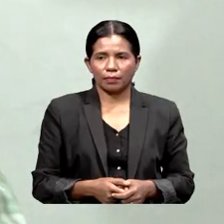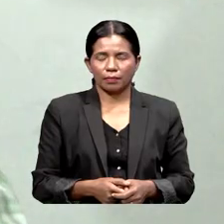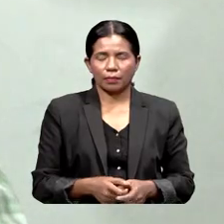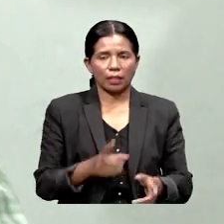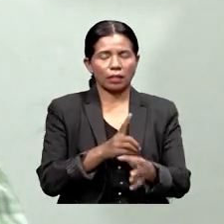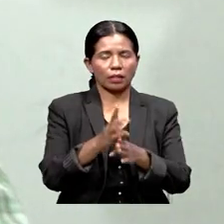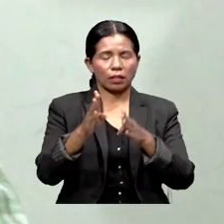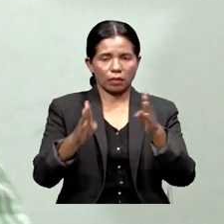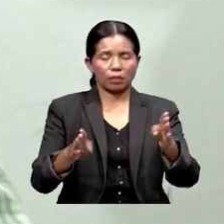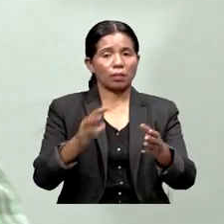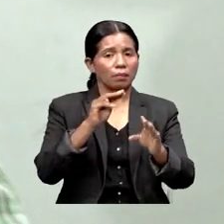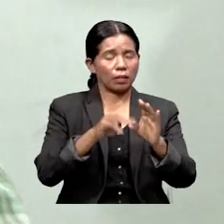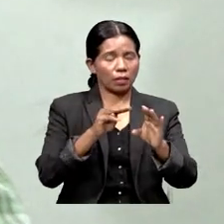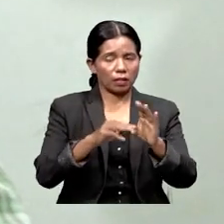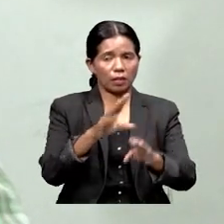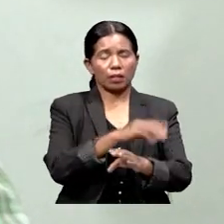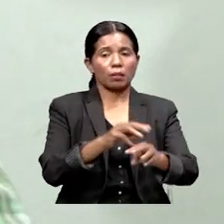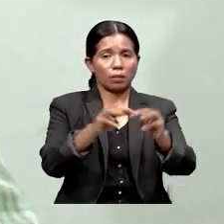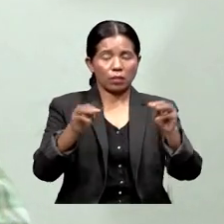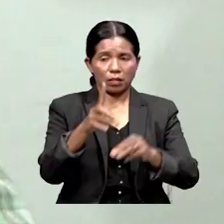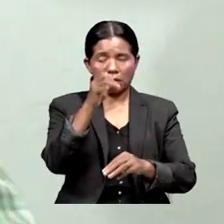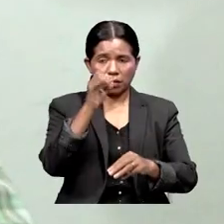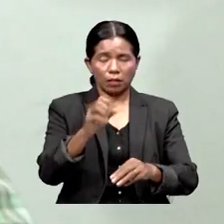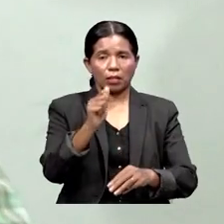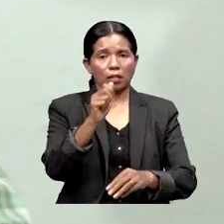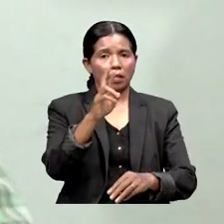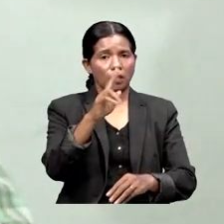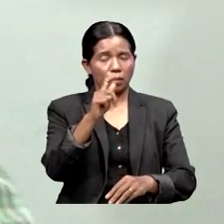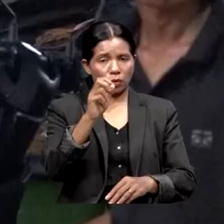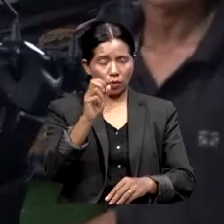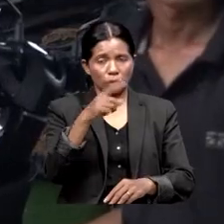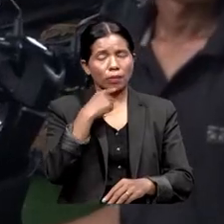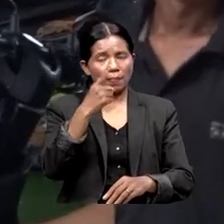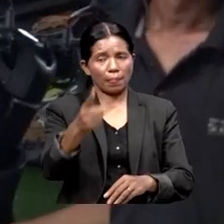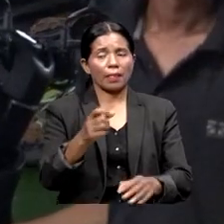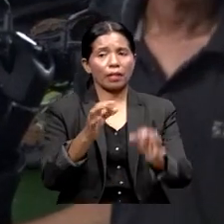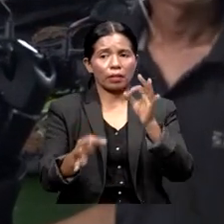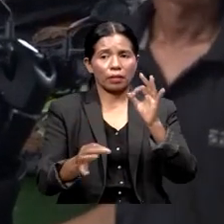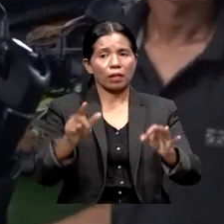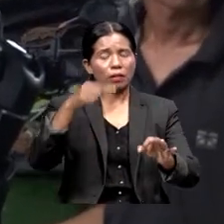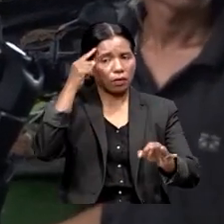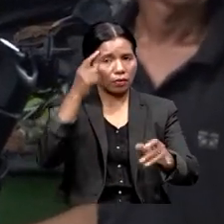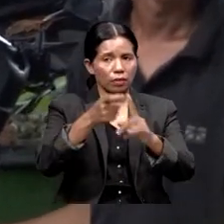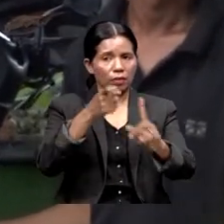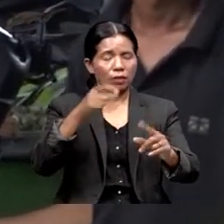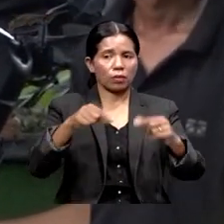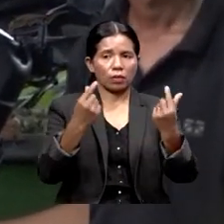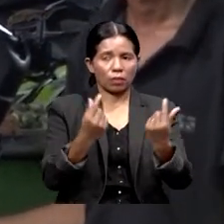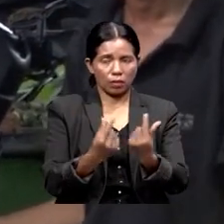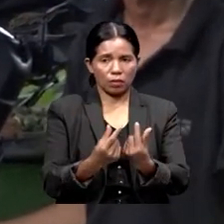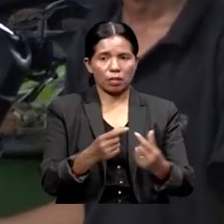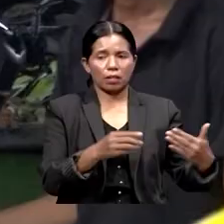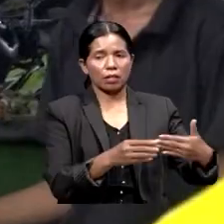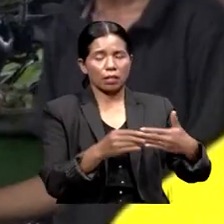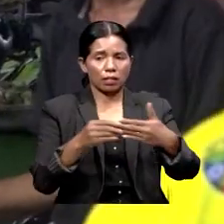Diretor Guardas está marcado no turismo município de Ili, Arthur Henrique, a questão, né? Também mais que durante o governo, Lihusi equipa conjunta